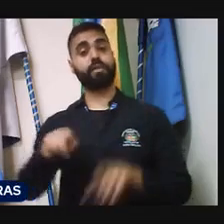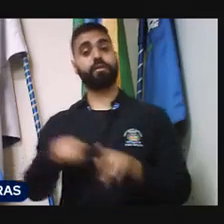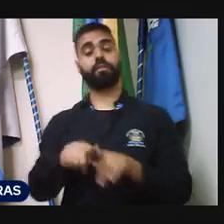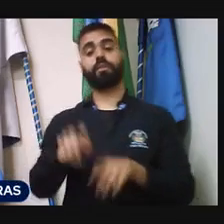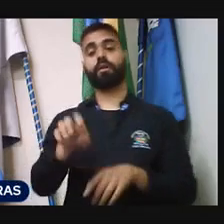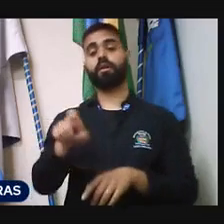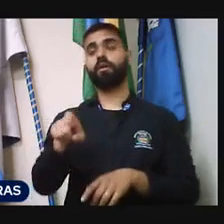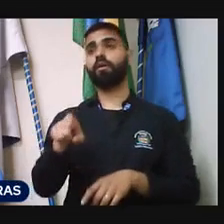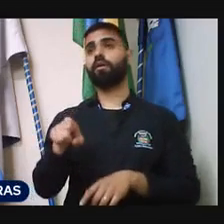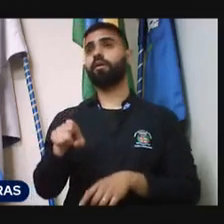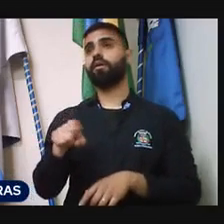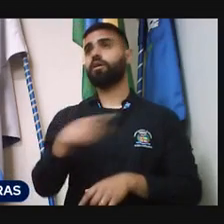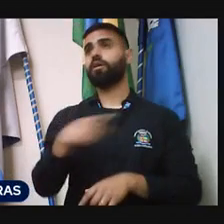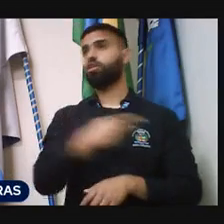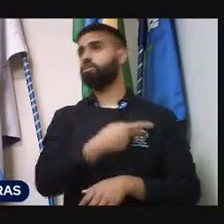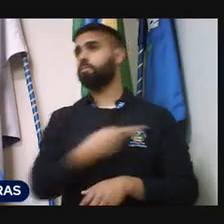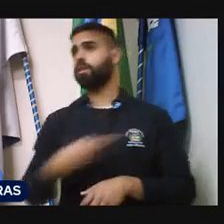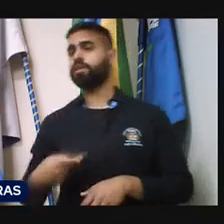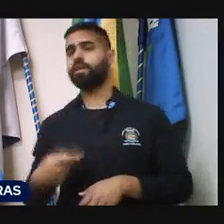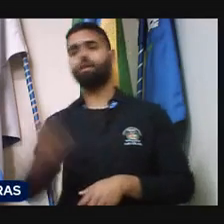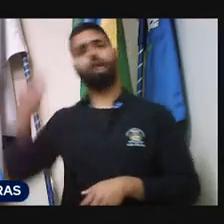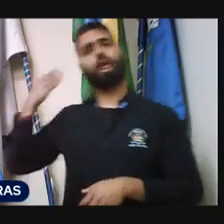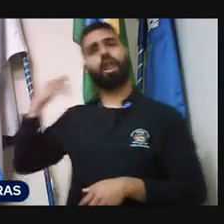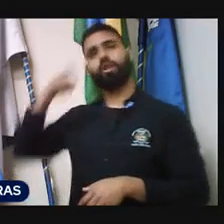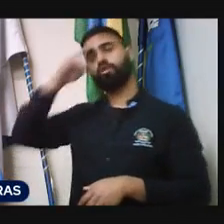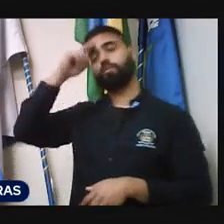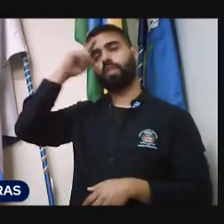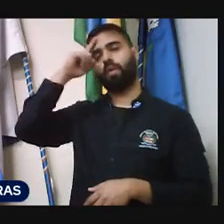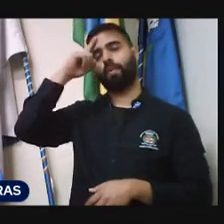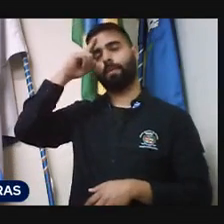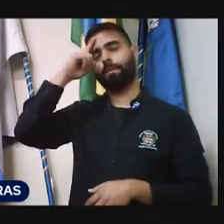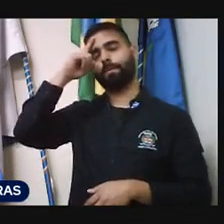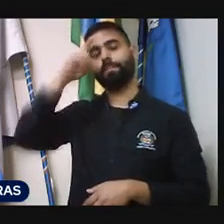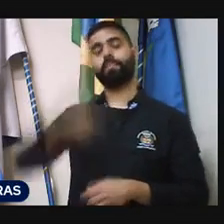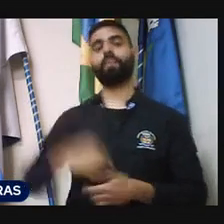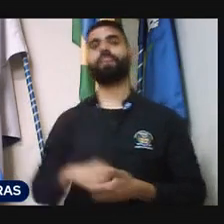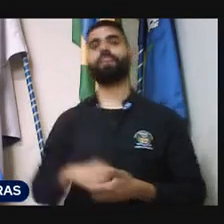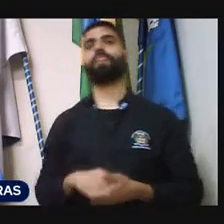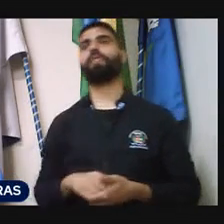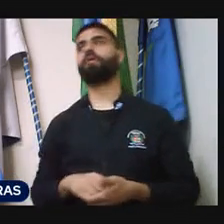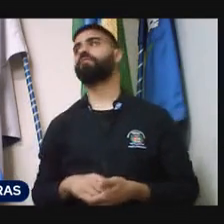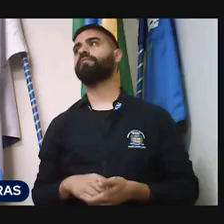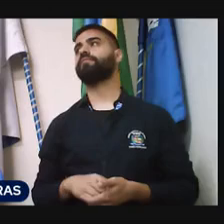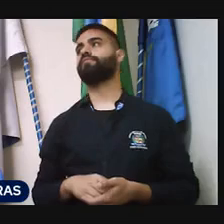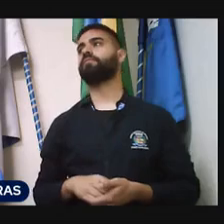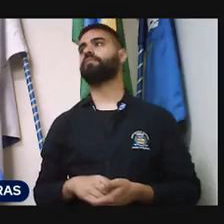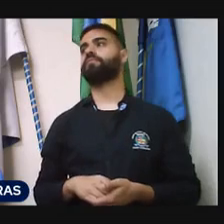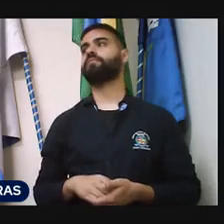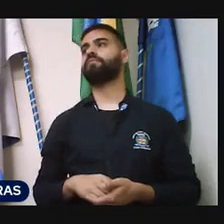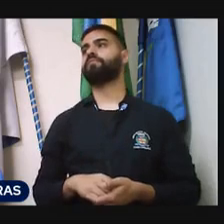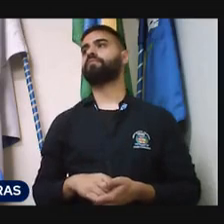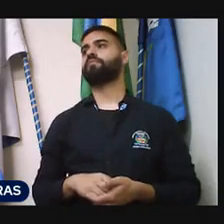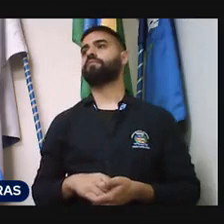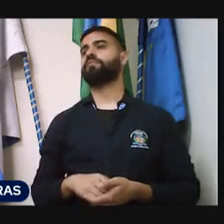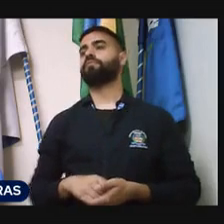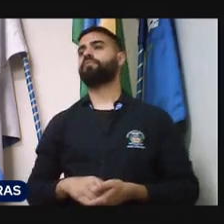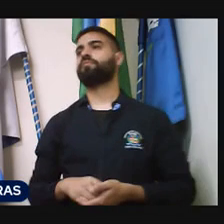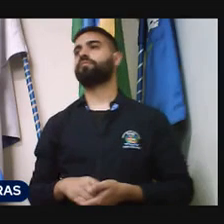certeza absoluta tô falando Hoje eu hoje eu